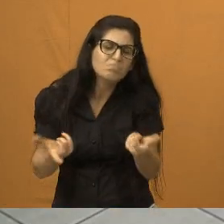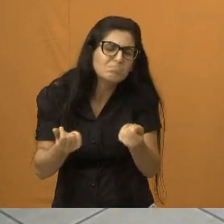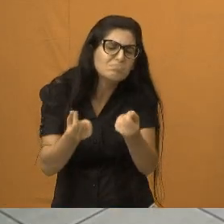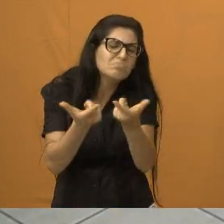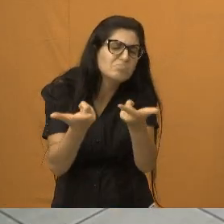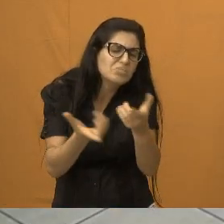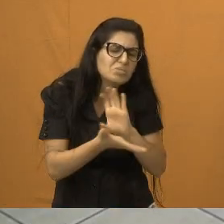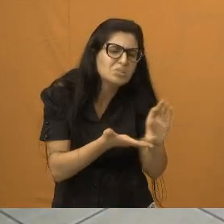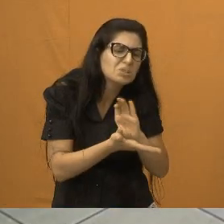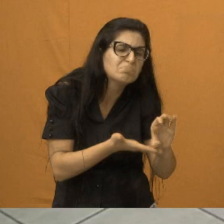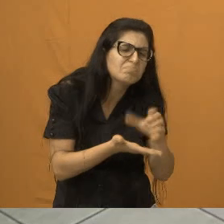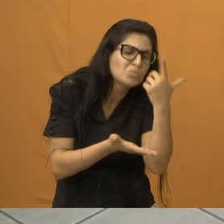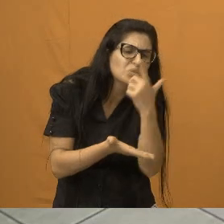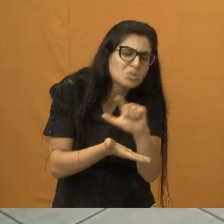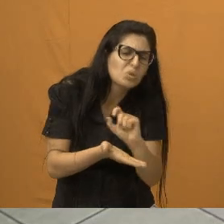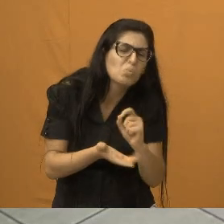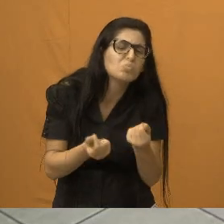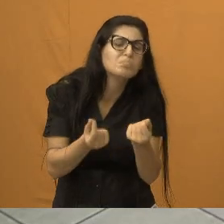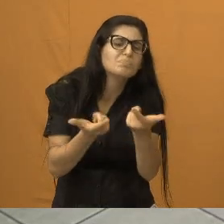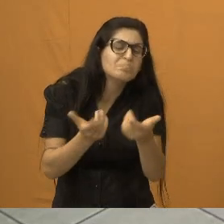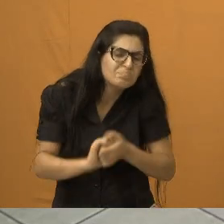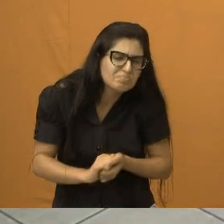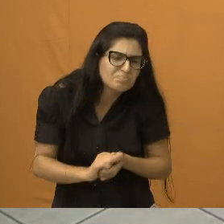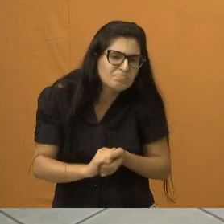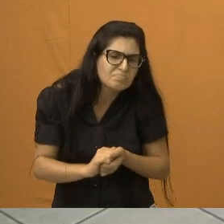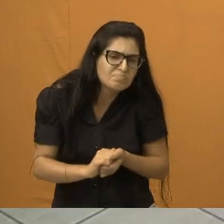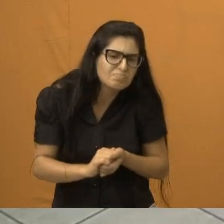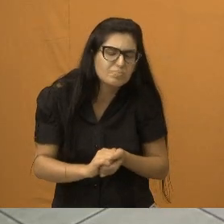vamos voltar aqui no slide.